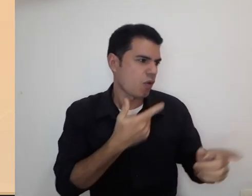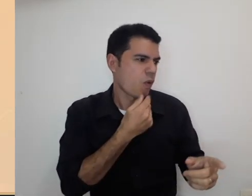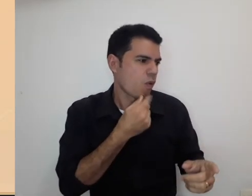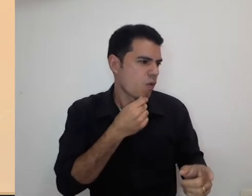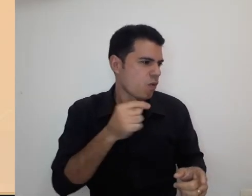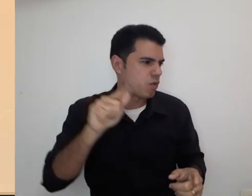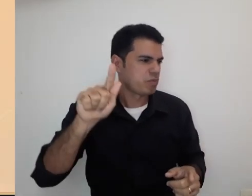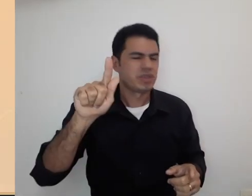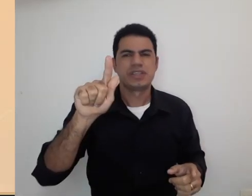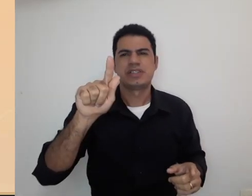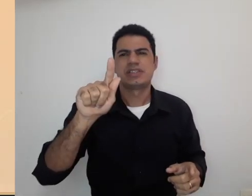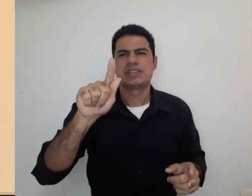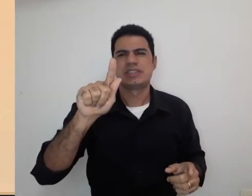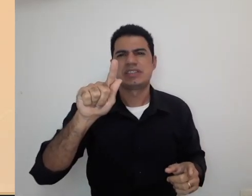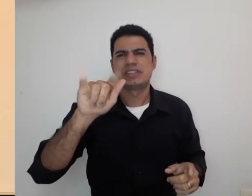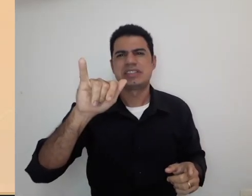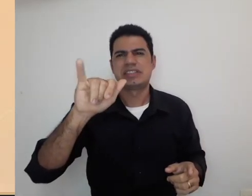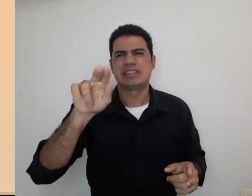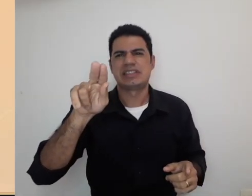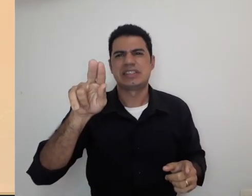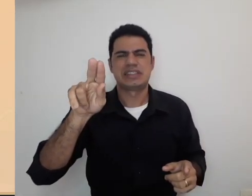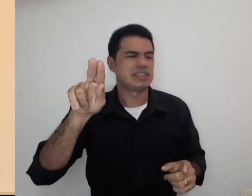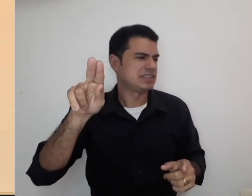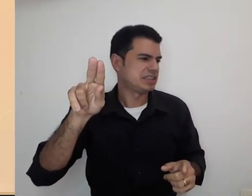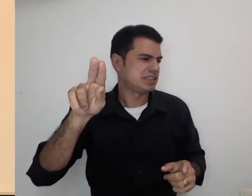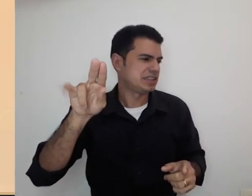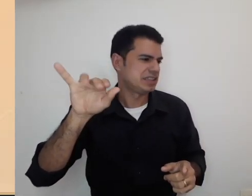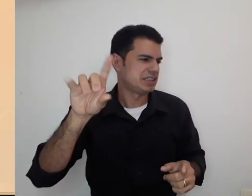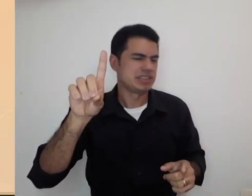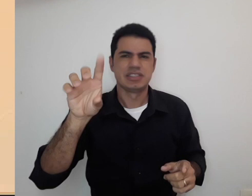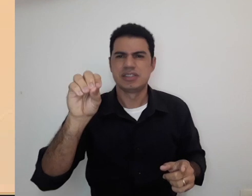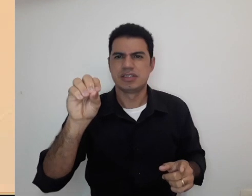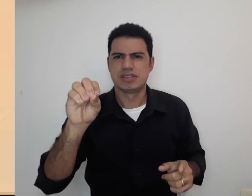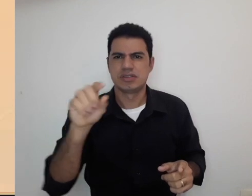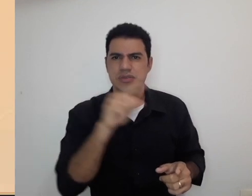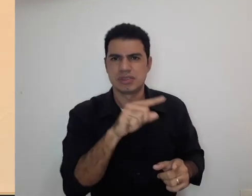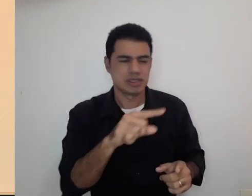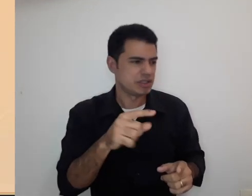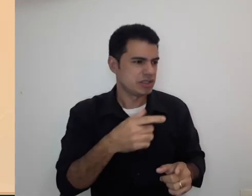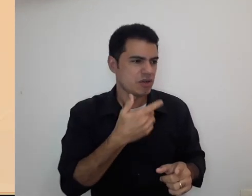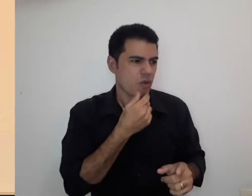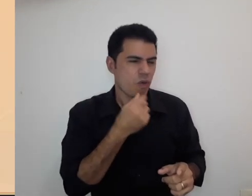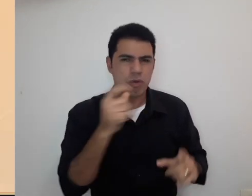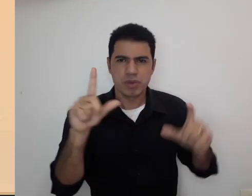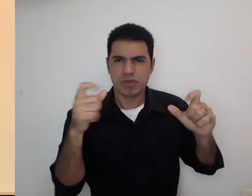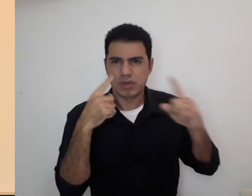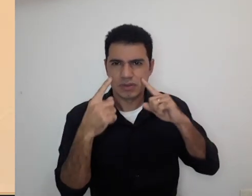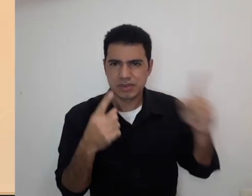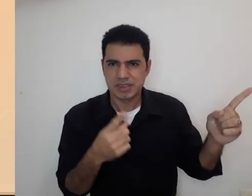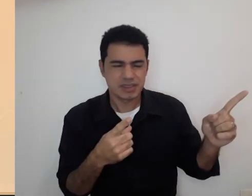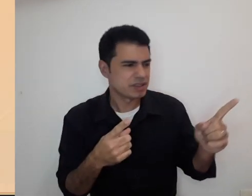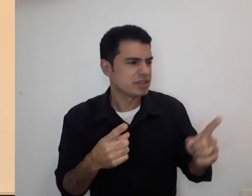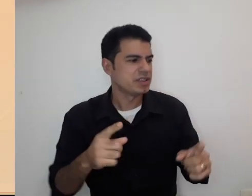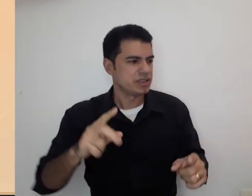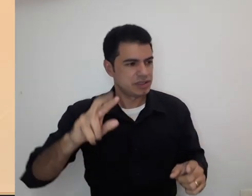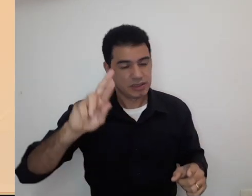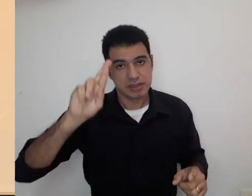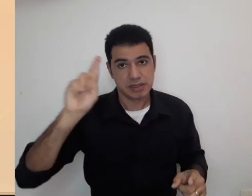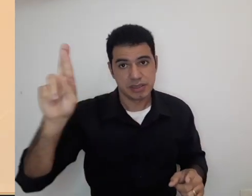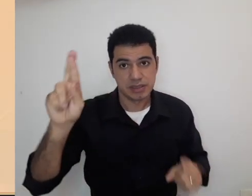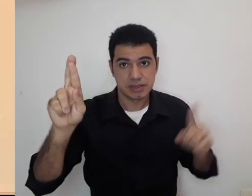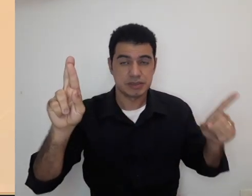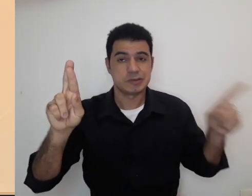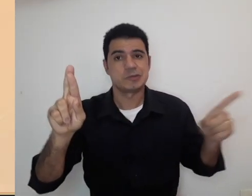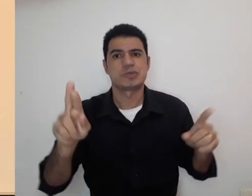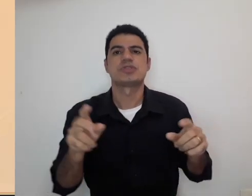um monge italiano chamado Guido d'Arezzo, regente da Catedral de Arezzo, observando que alguns cantores não